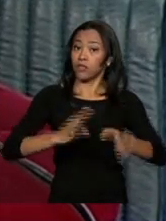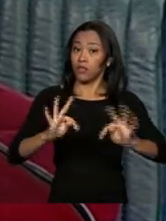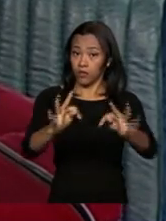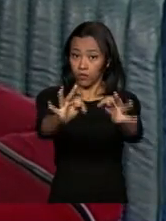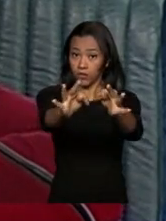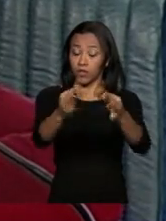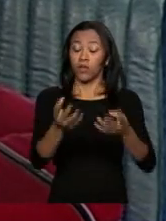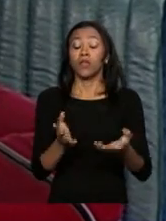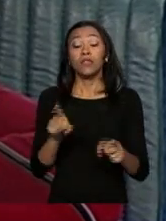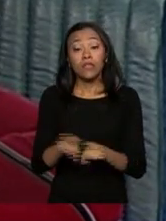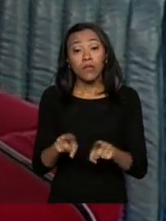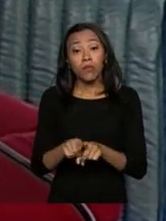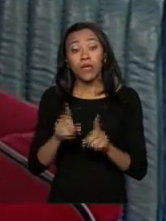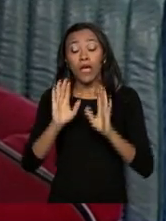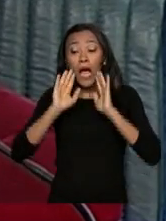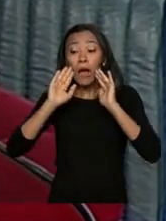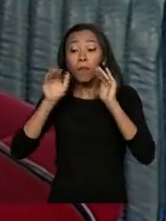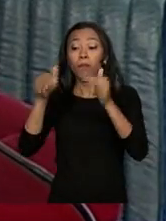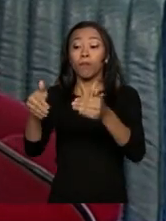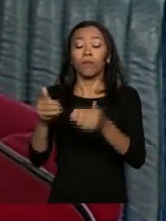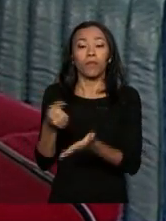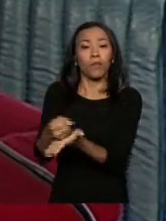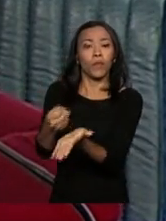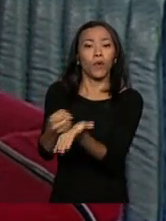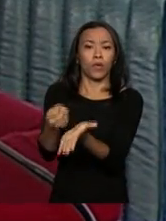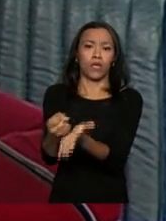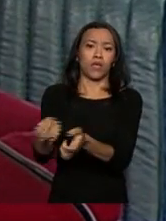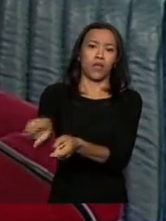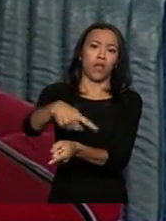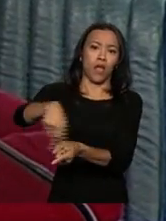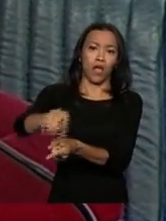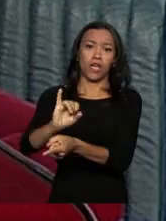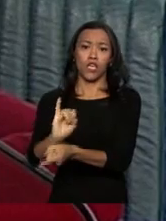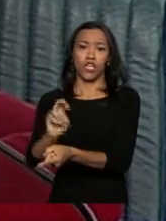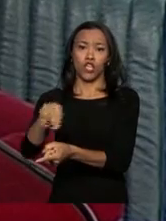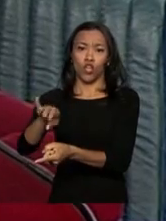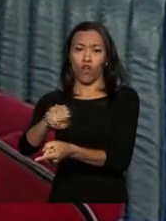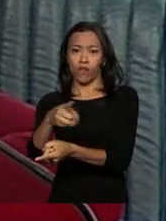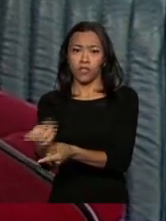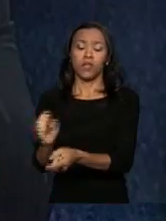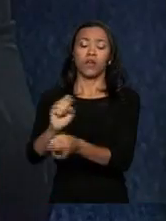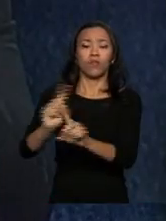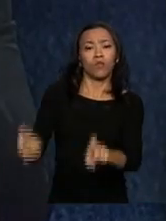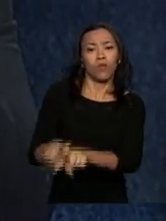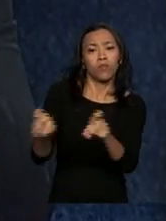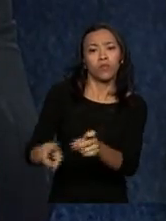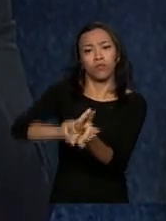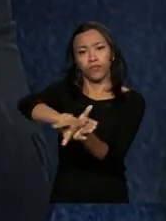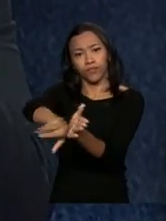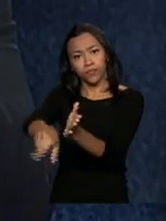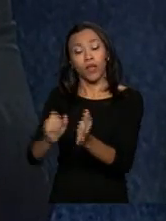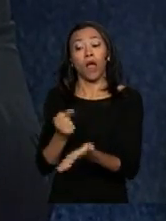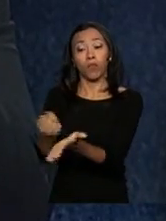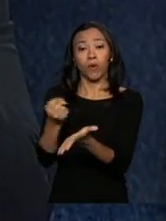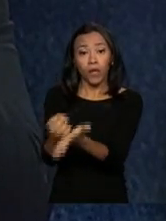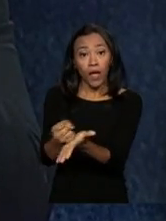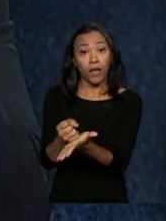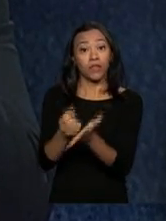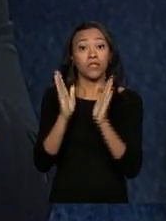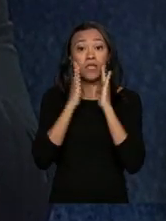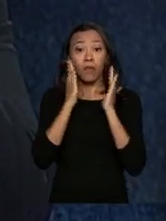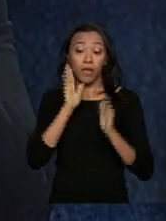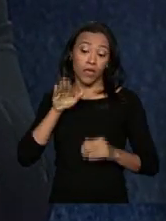ao setor de tecnologias da Inovação tecnologias da informação e comunicação reconhecendo nesse setor